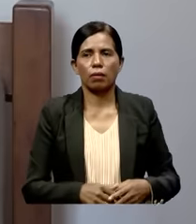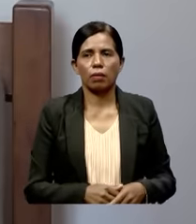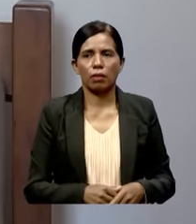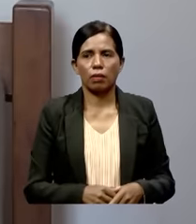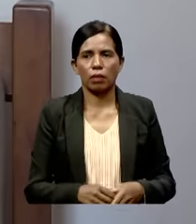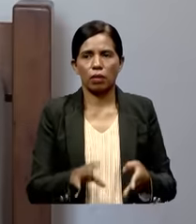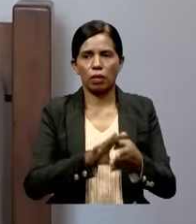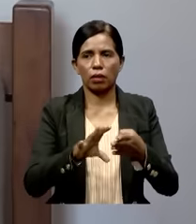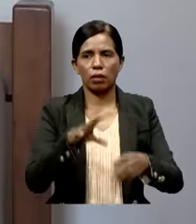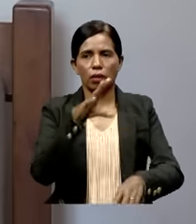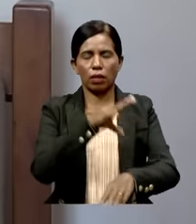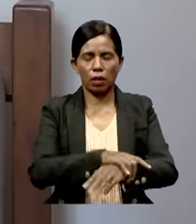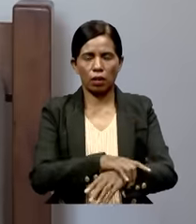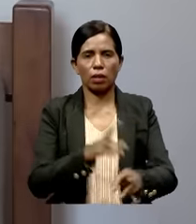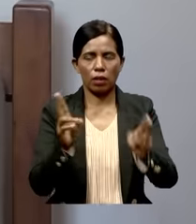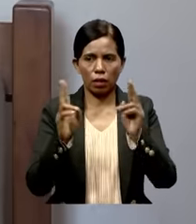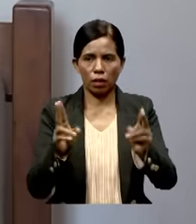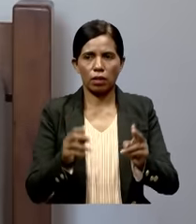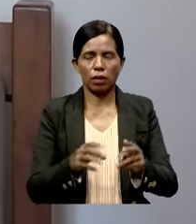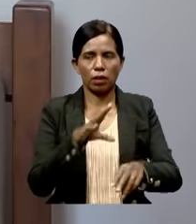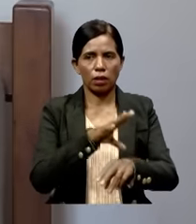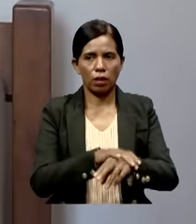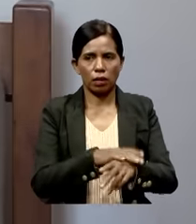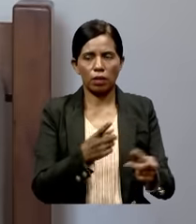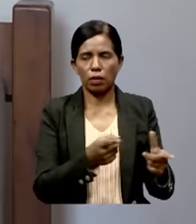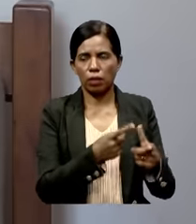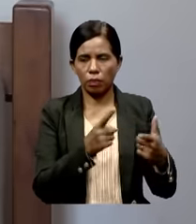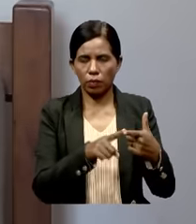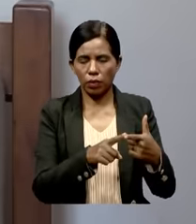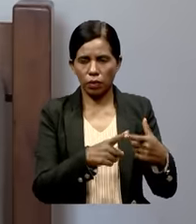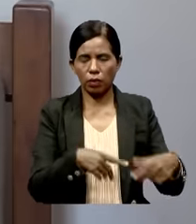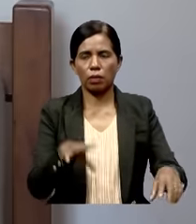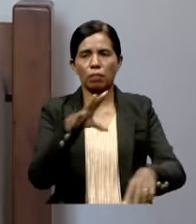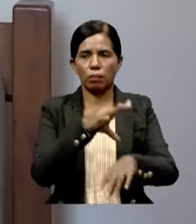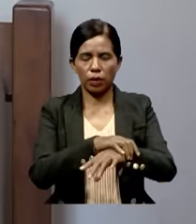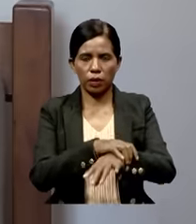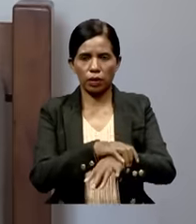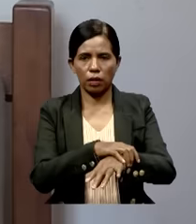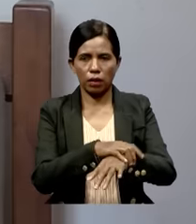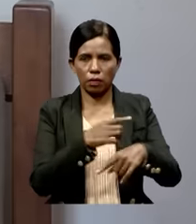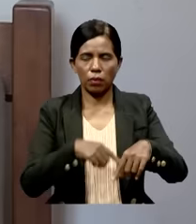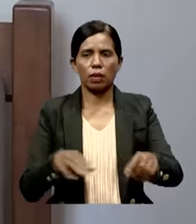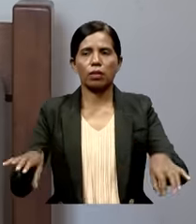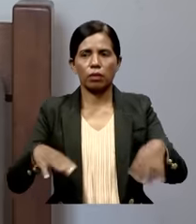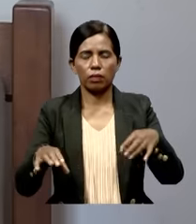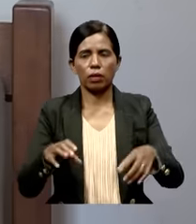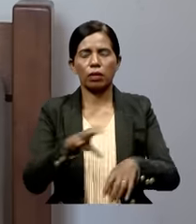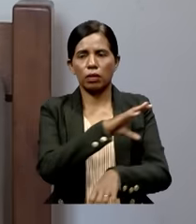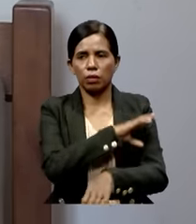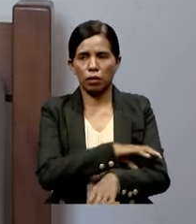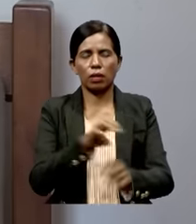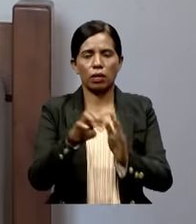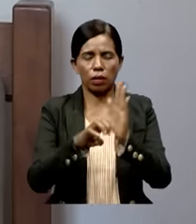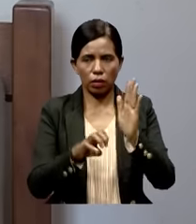mandado detenção imediata para tu, kairnia, e depois aruka be polícia, serviço be segurança estado